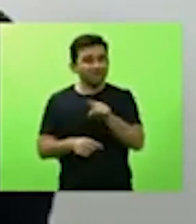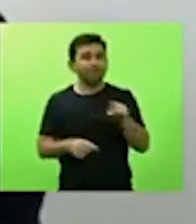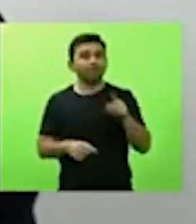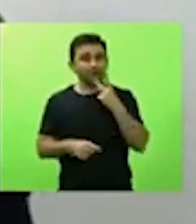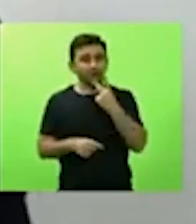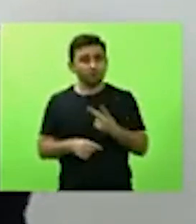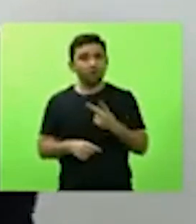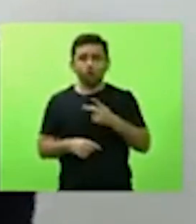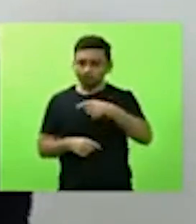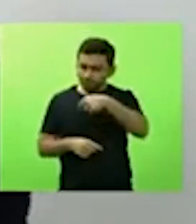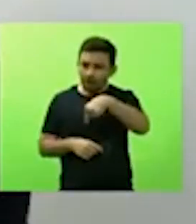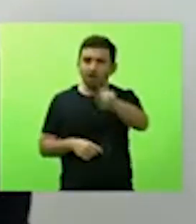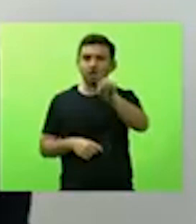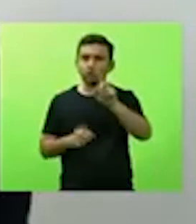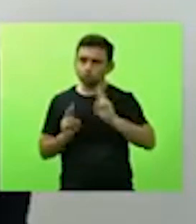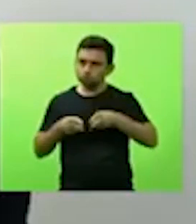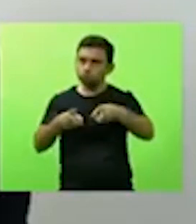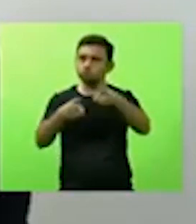vai adiante.